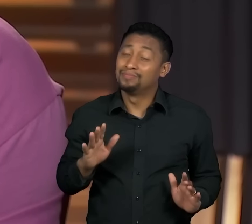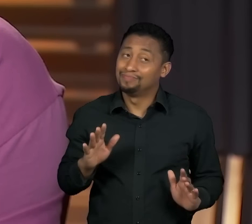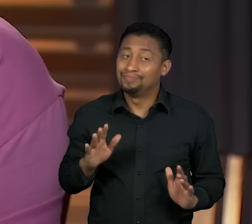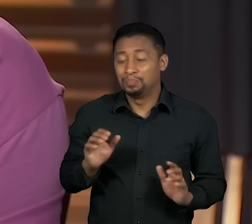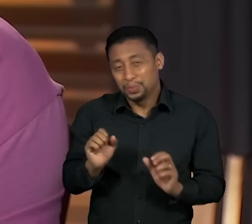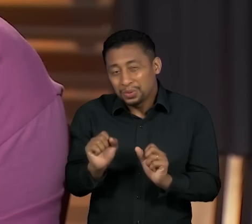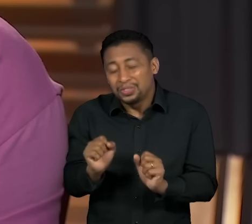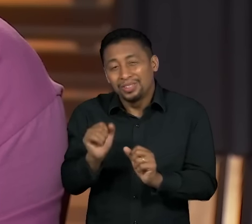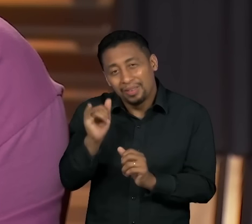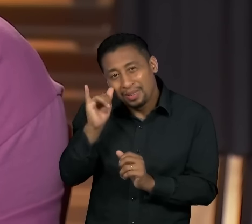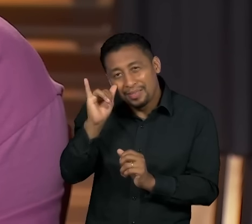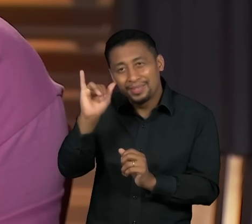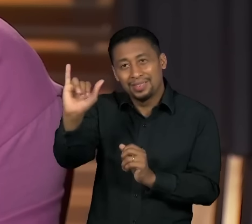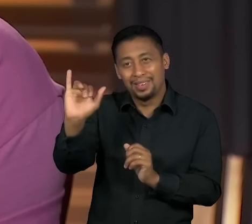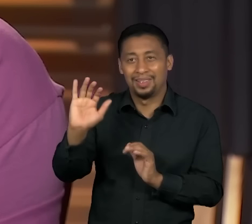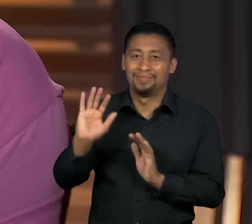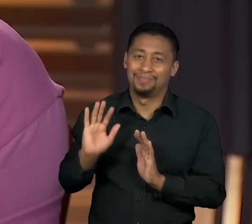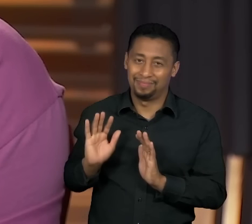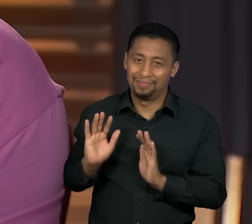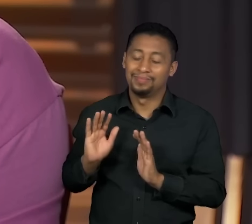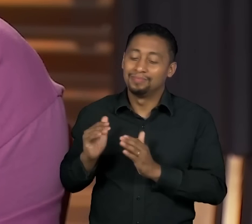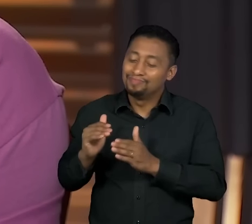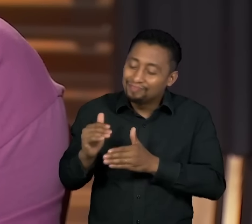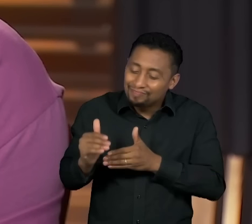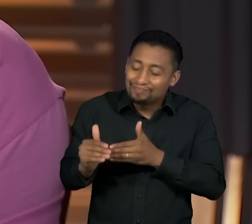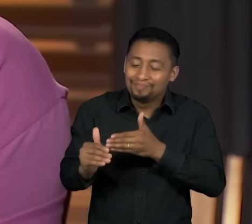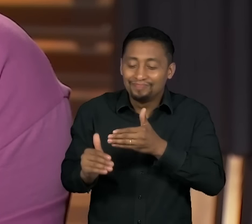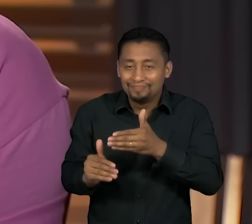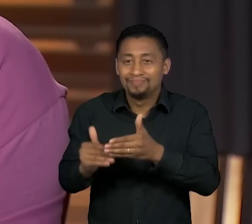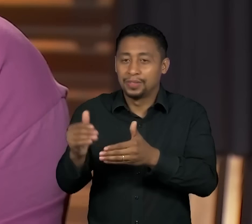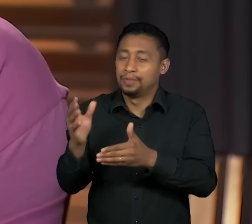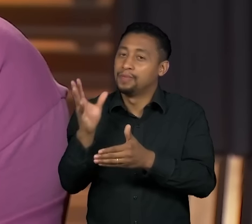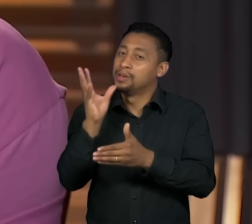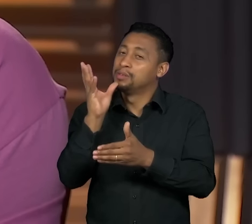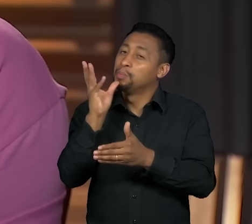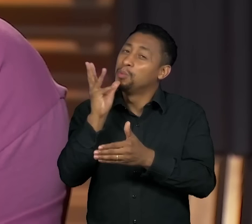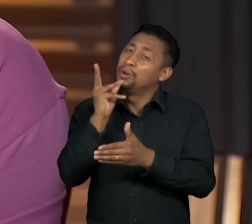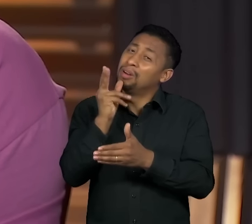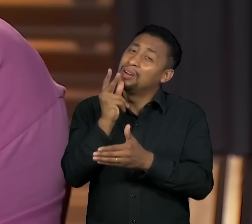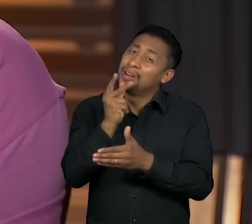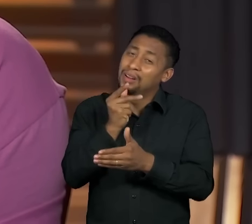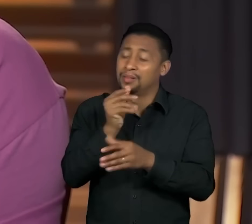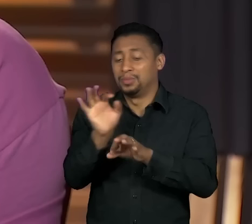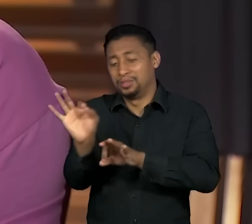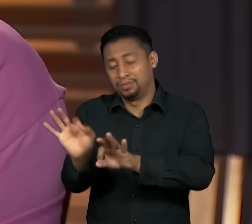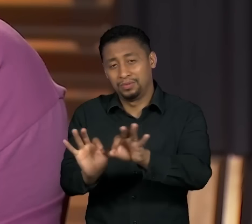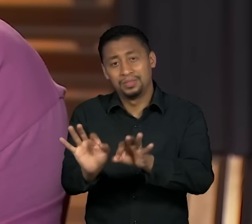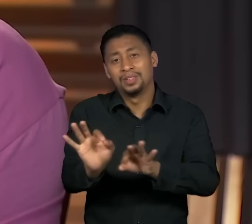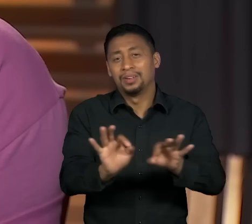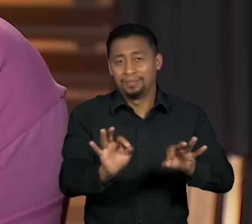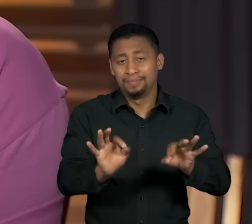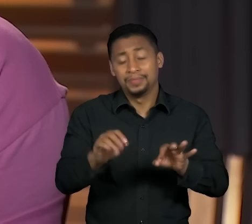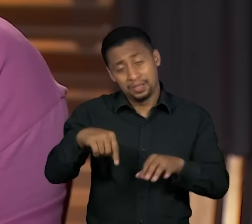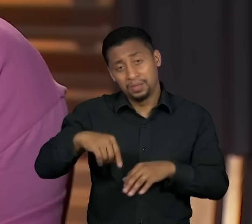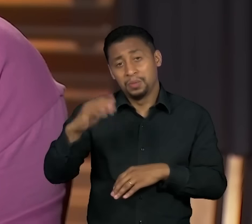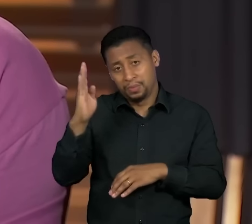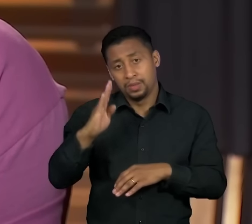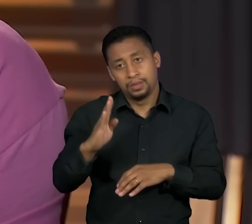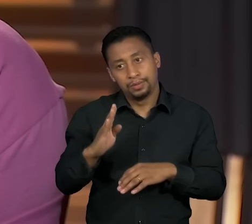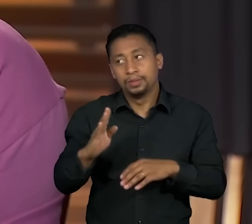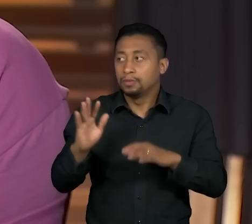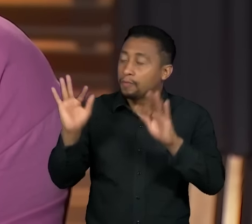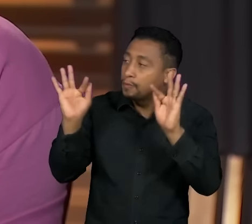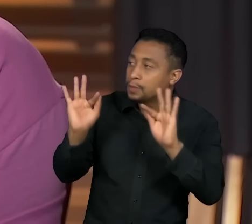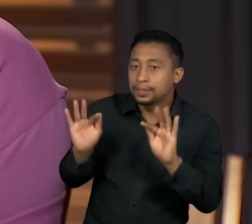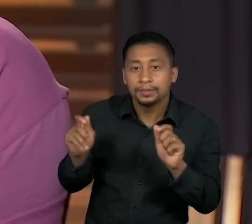muito para reconstruir o que era um país onde dava para ser feliz e conviver